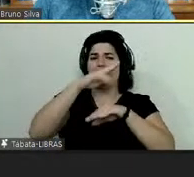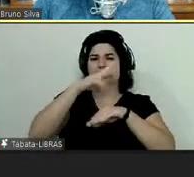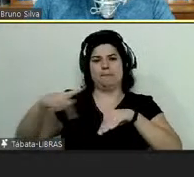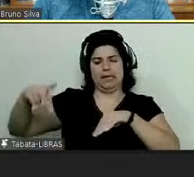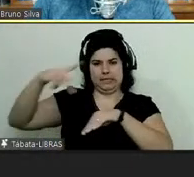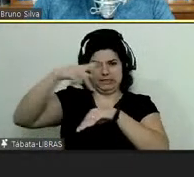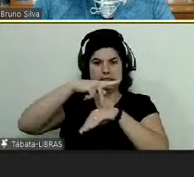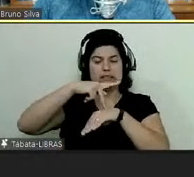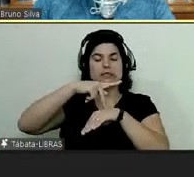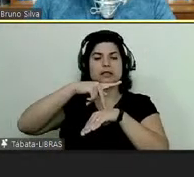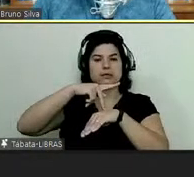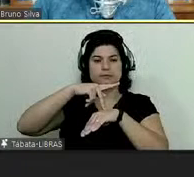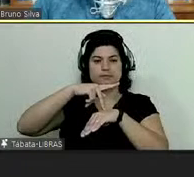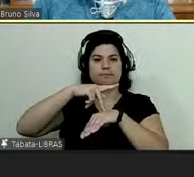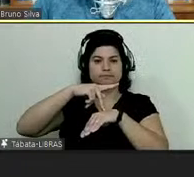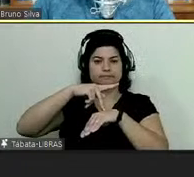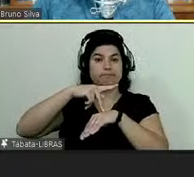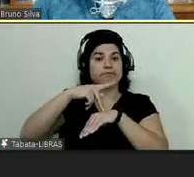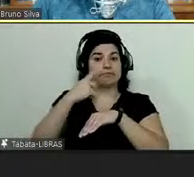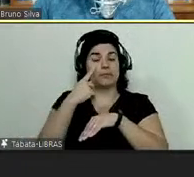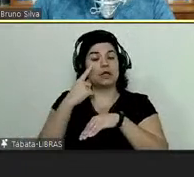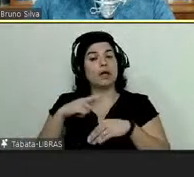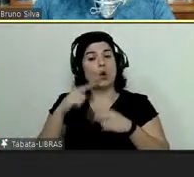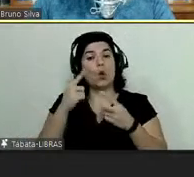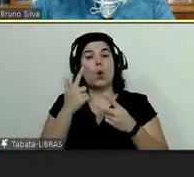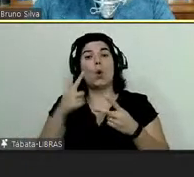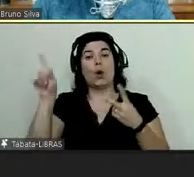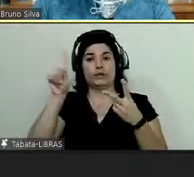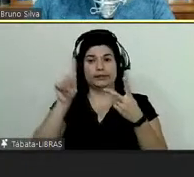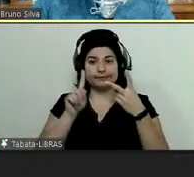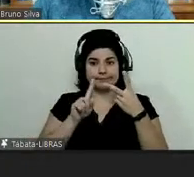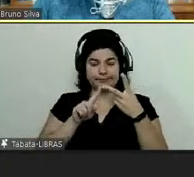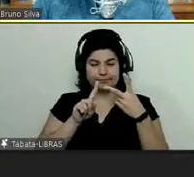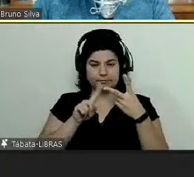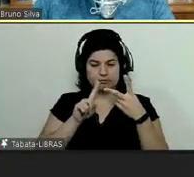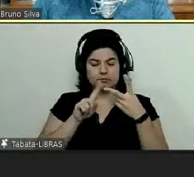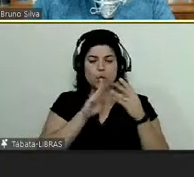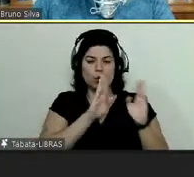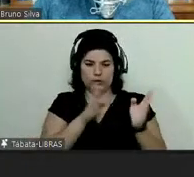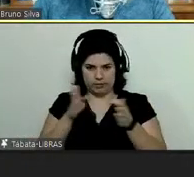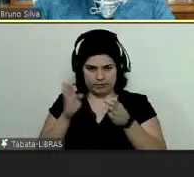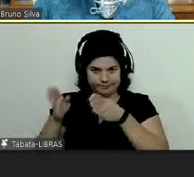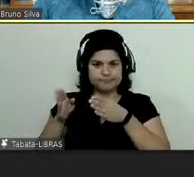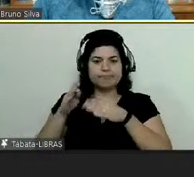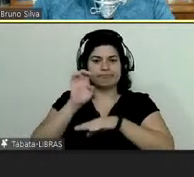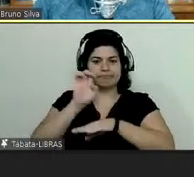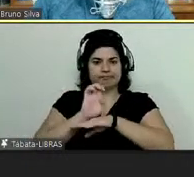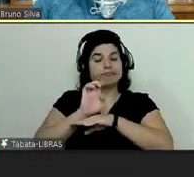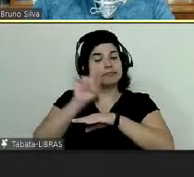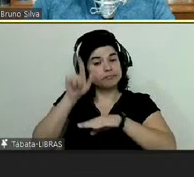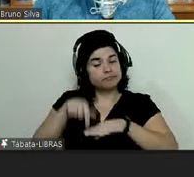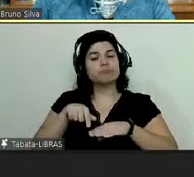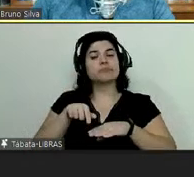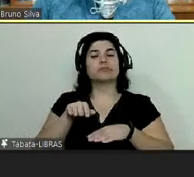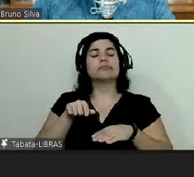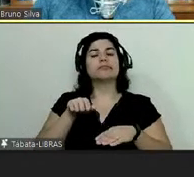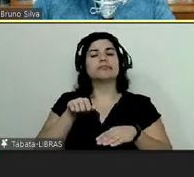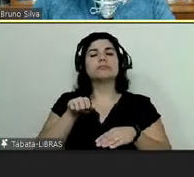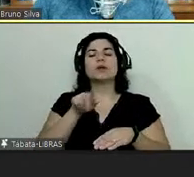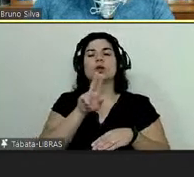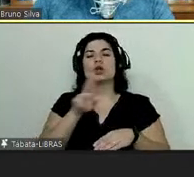dos países e cep e nós temos uma outra forma de organização desse estado que ao chamado